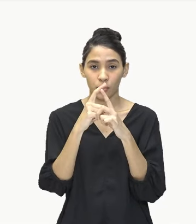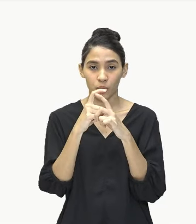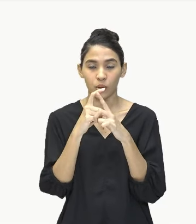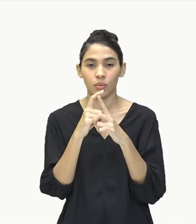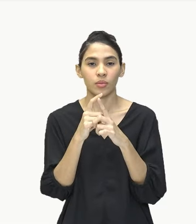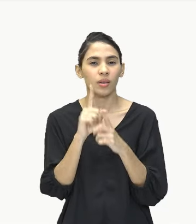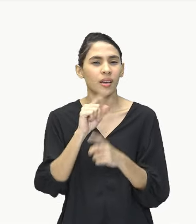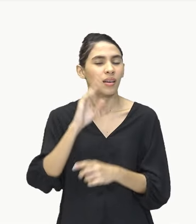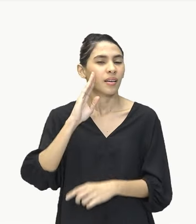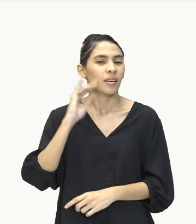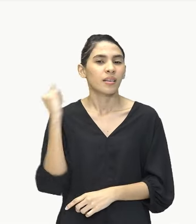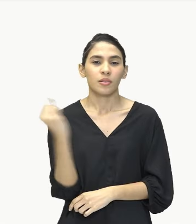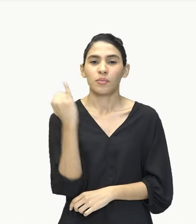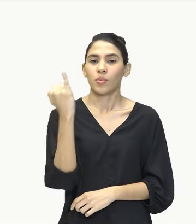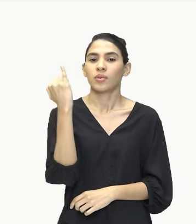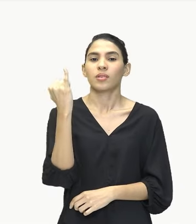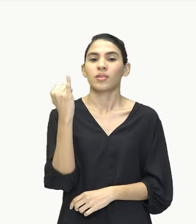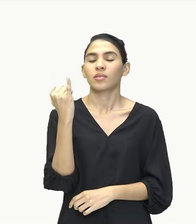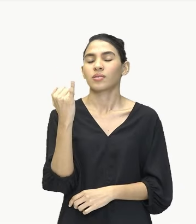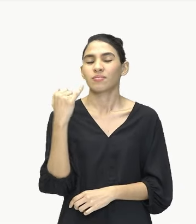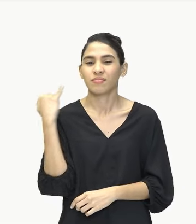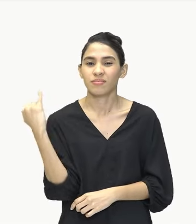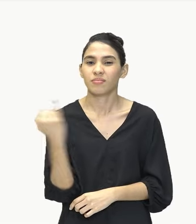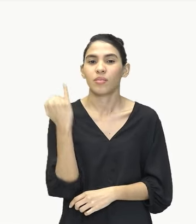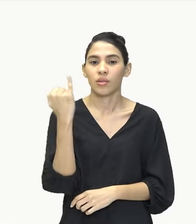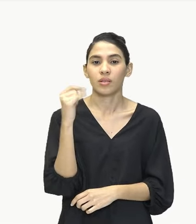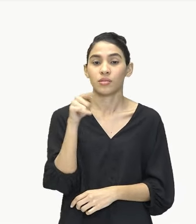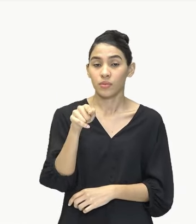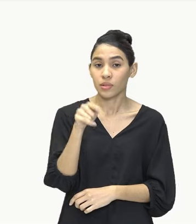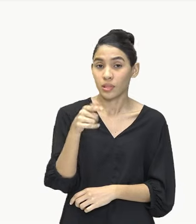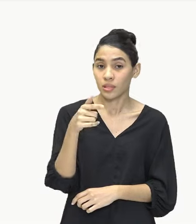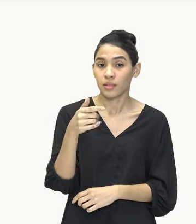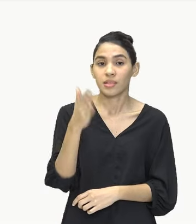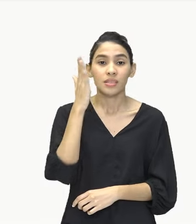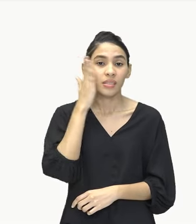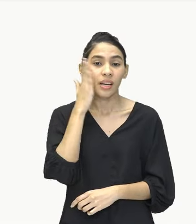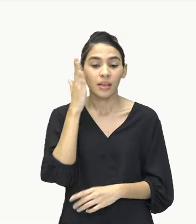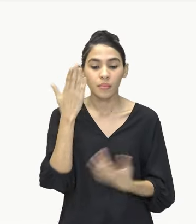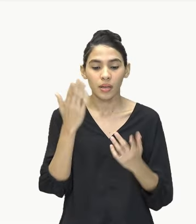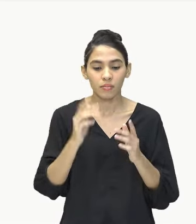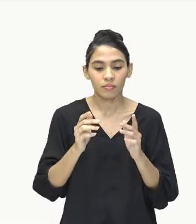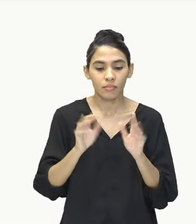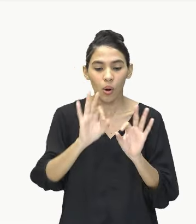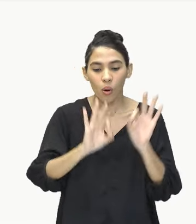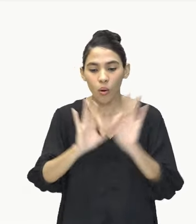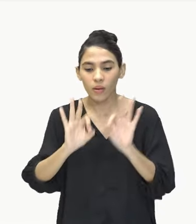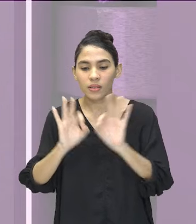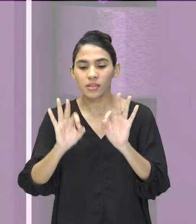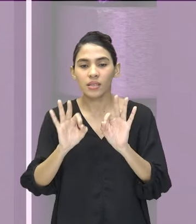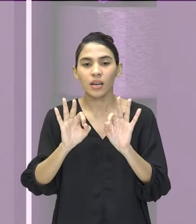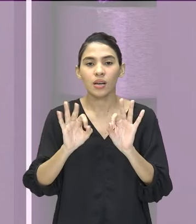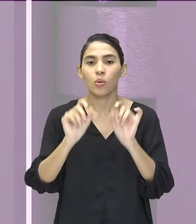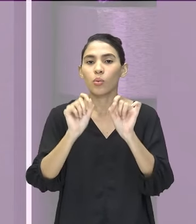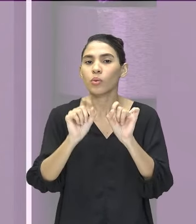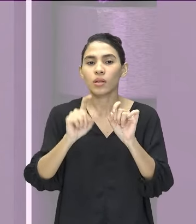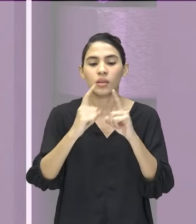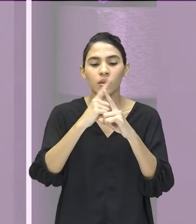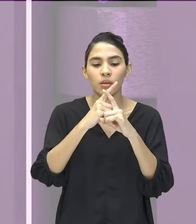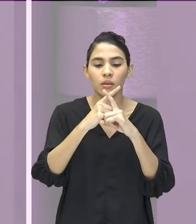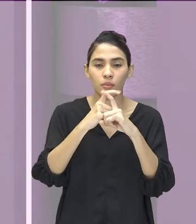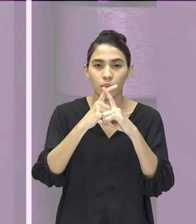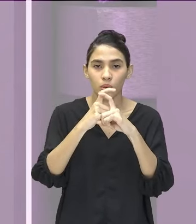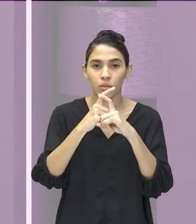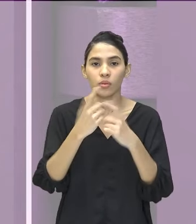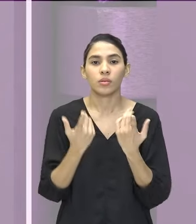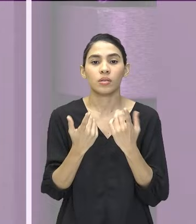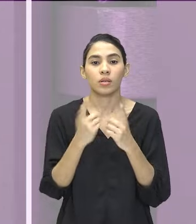é fundamental, é super importante que você saiba identificar primeiramente o que é um monômio. O monômio que é?